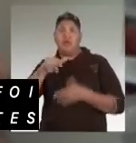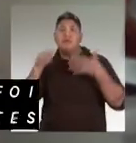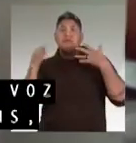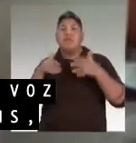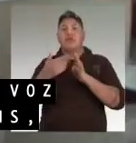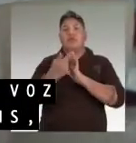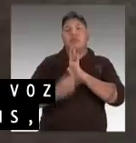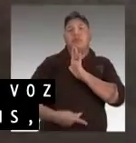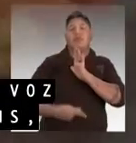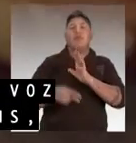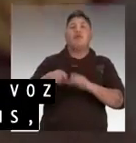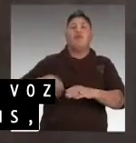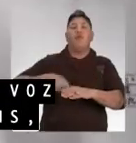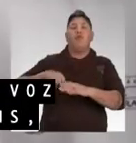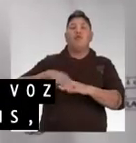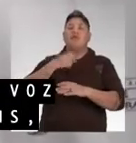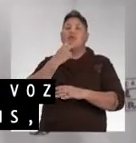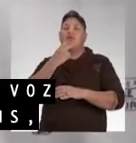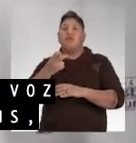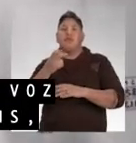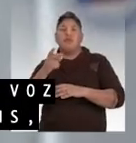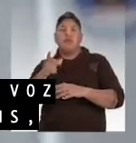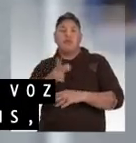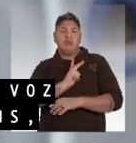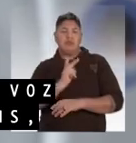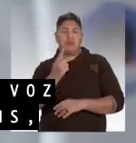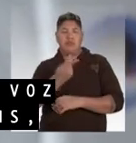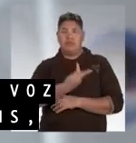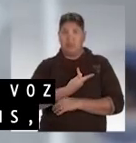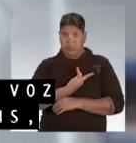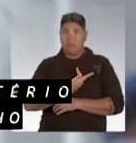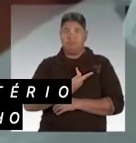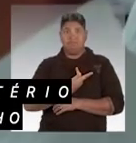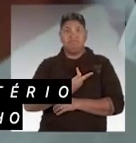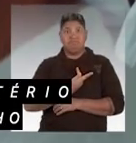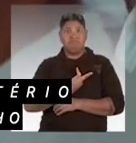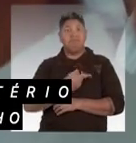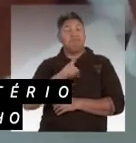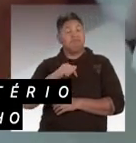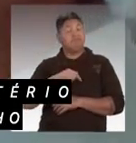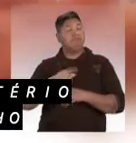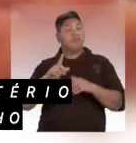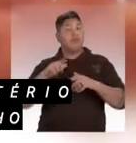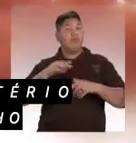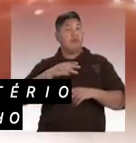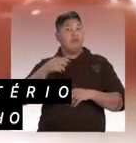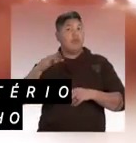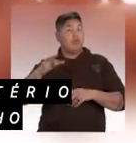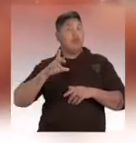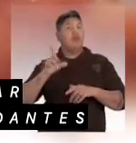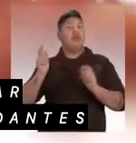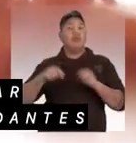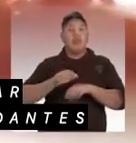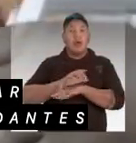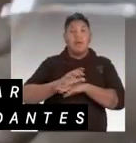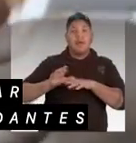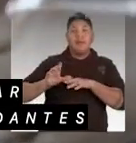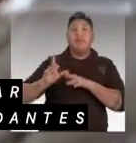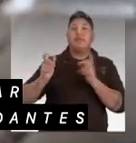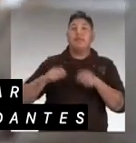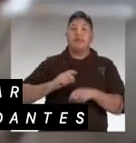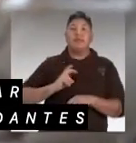dos participantes do projeto Cozinha e Voz Empregabilidade Trans, iniciativa do Ministério Público do Trabalho que busca